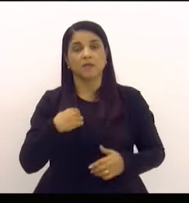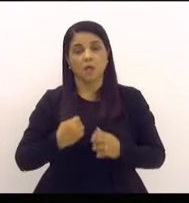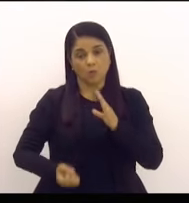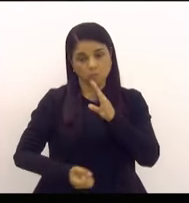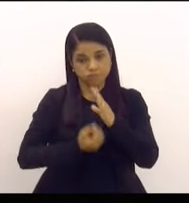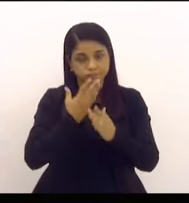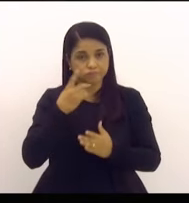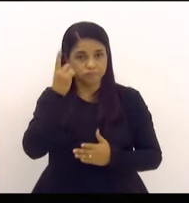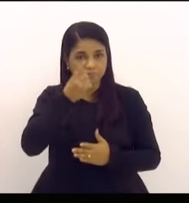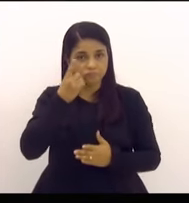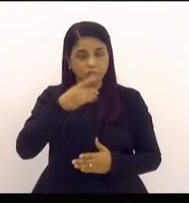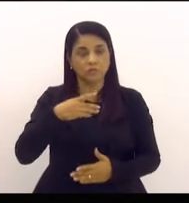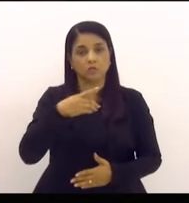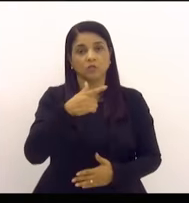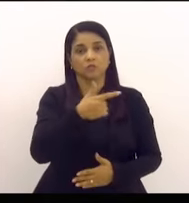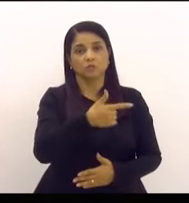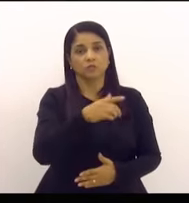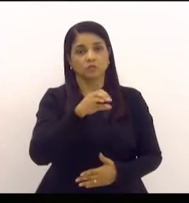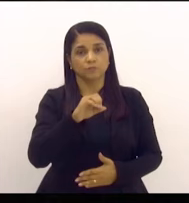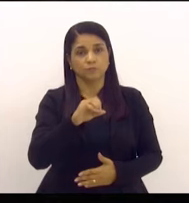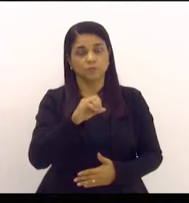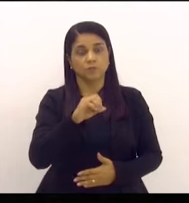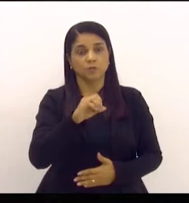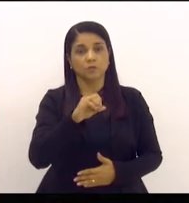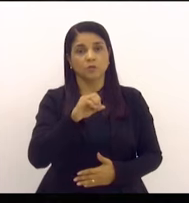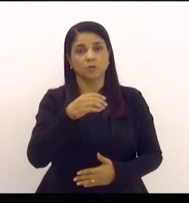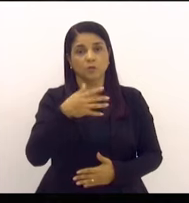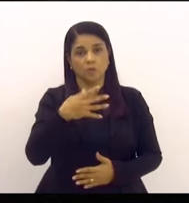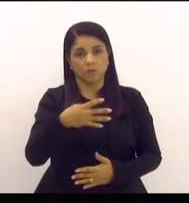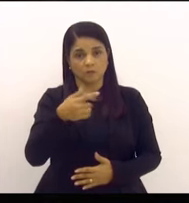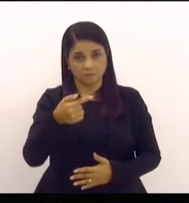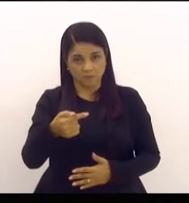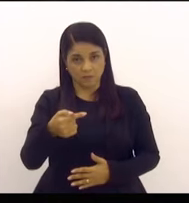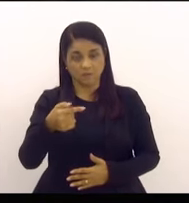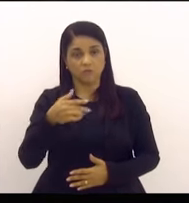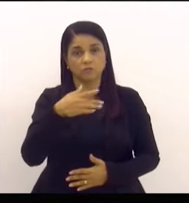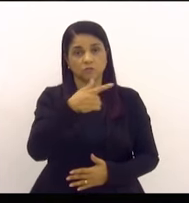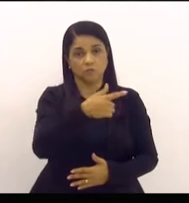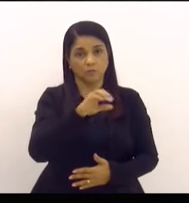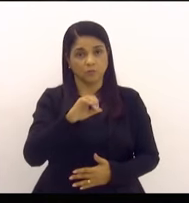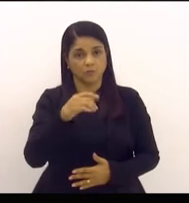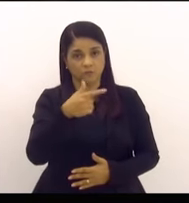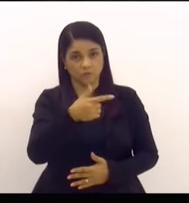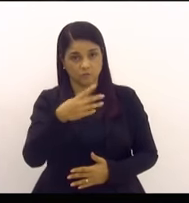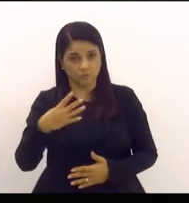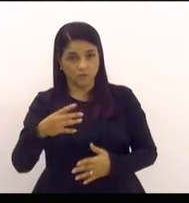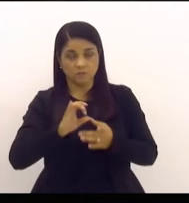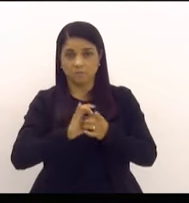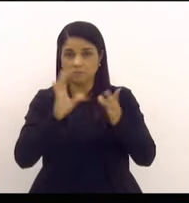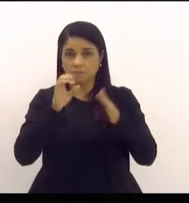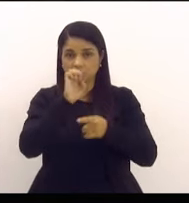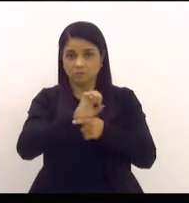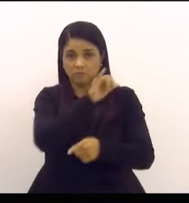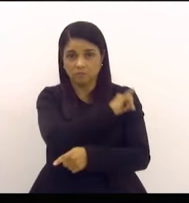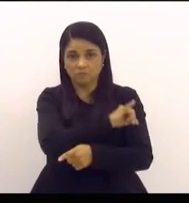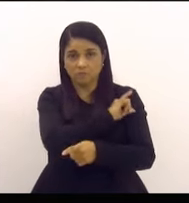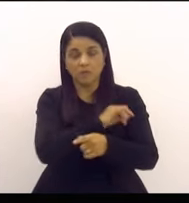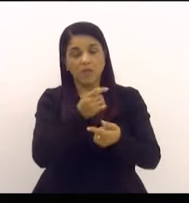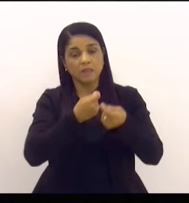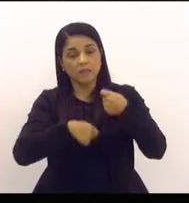de 2023, que autorizava o governo do Estado a renegociar as dívidas do